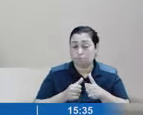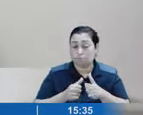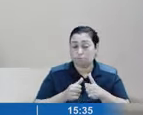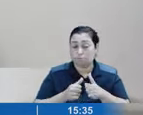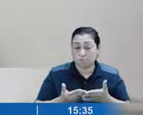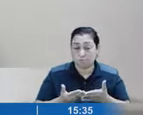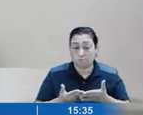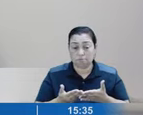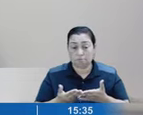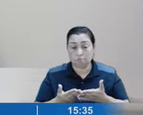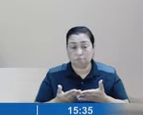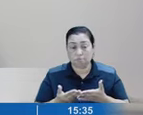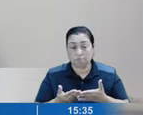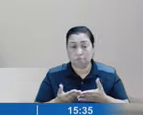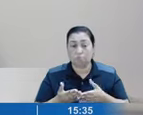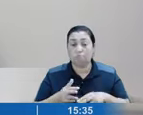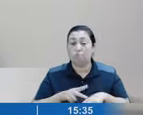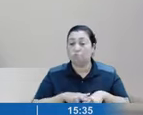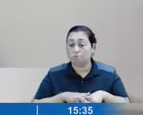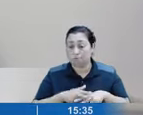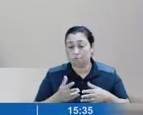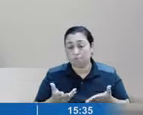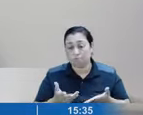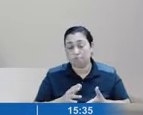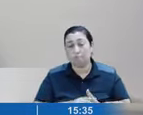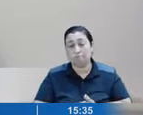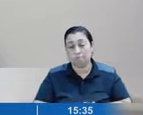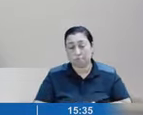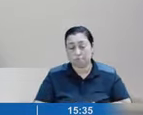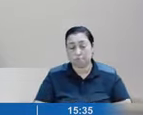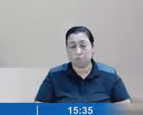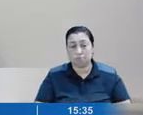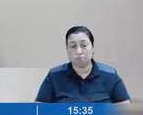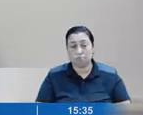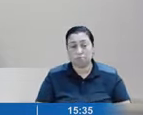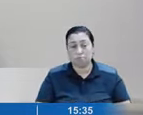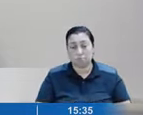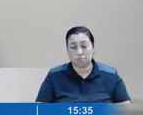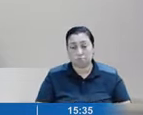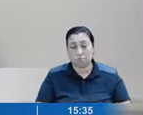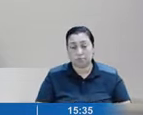a colonoscopia nesses pacientes. Né?